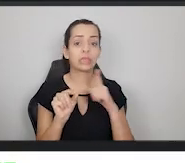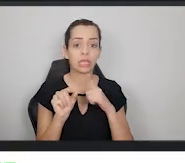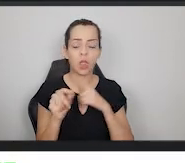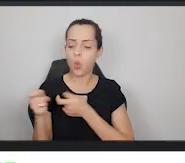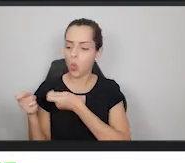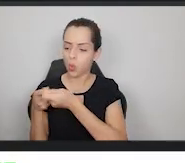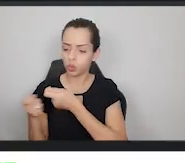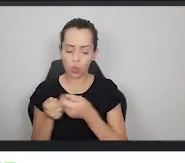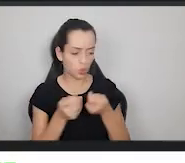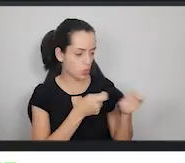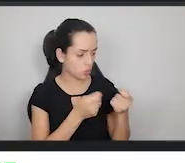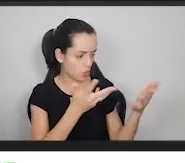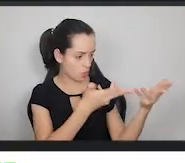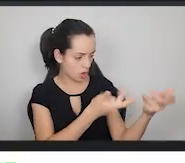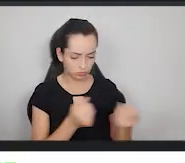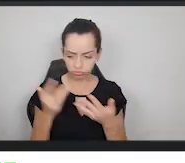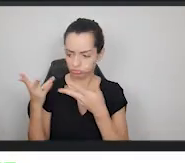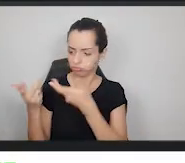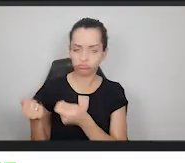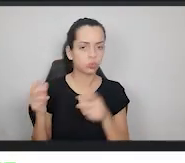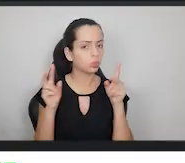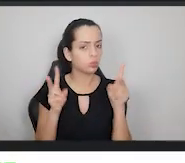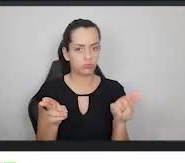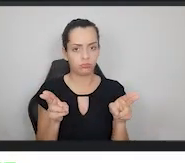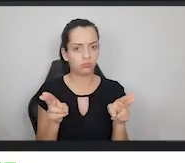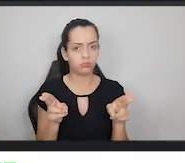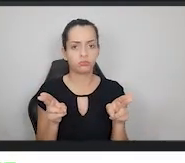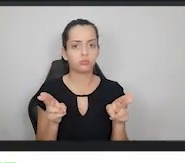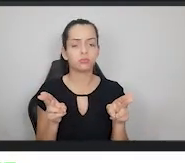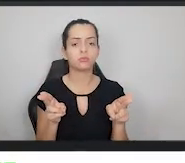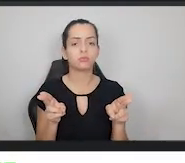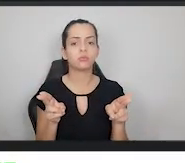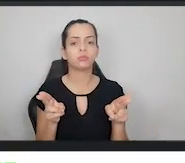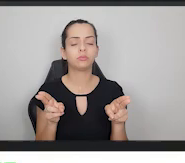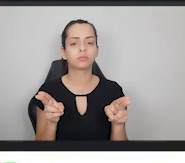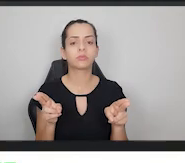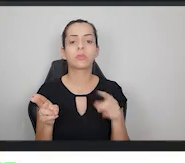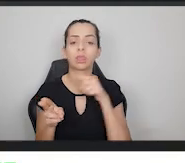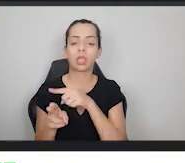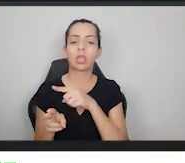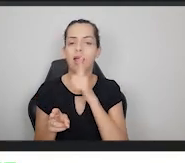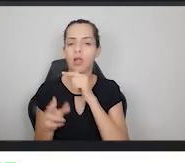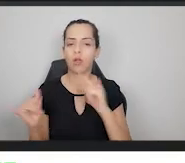das fontes renováveis tem a mesma qualidade da hidrelétrica?